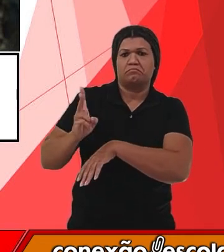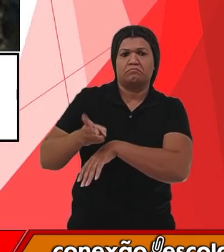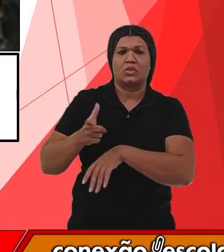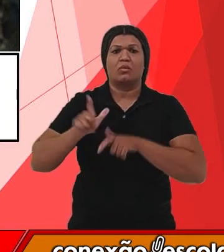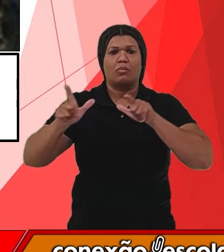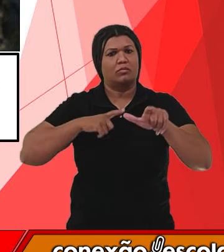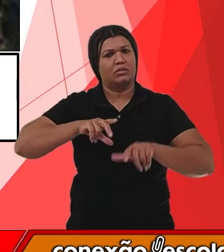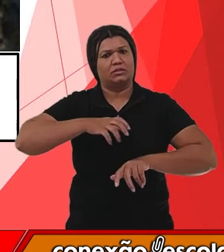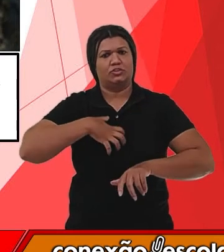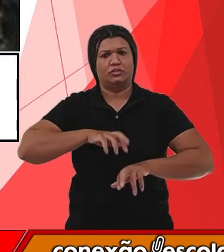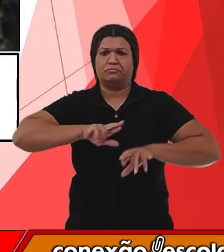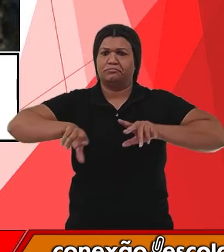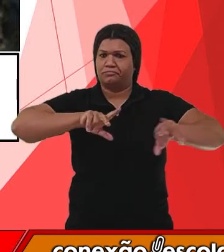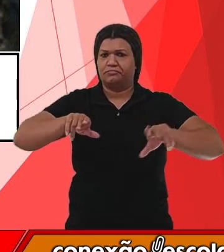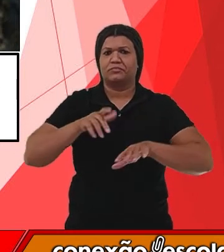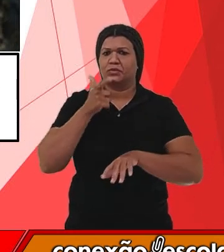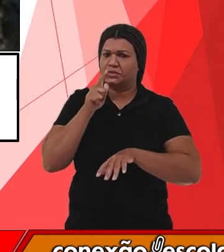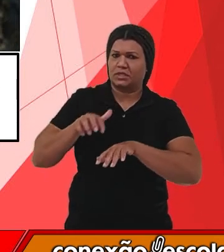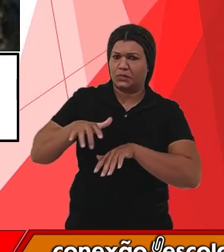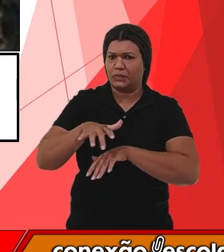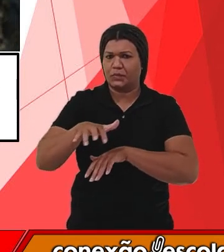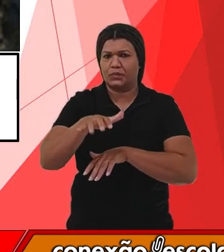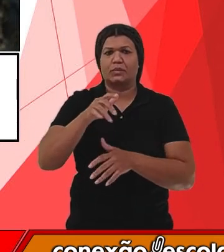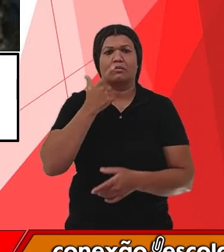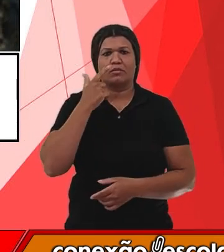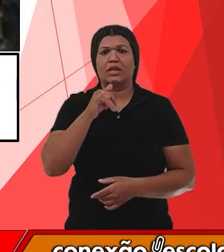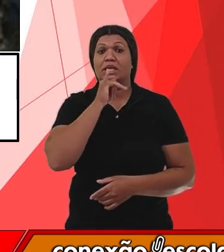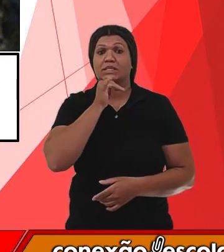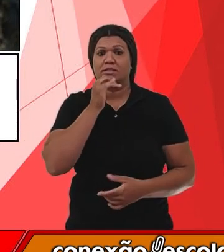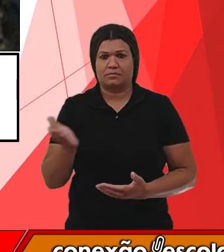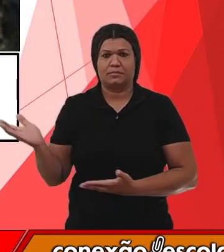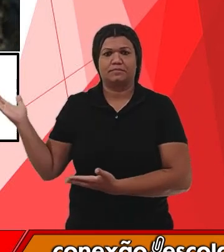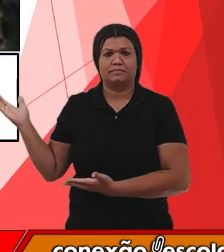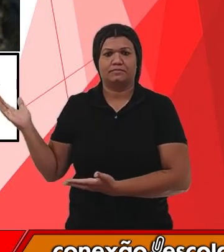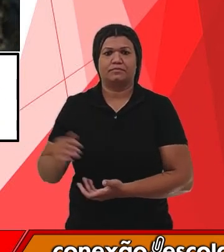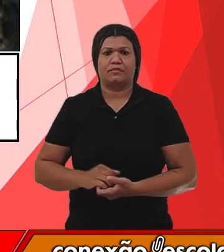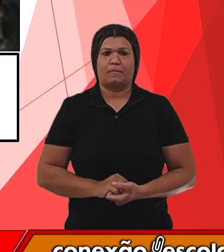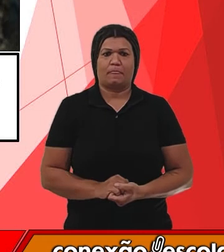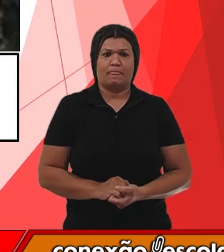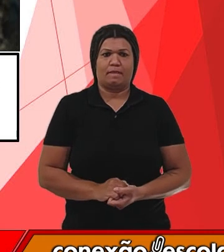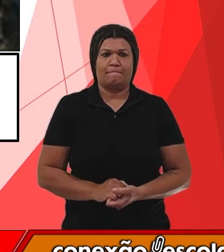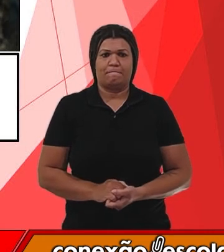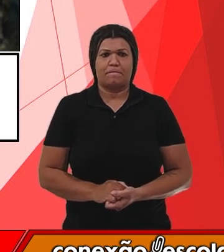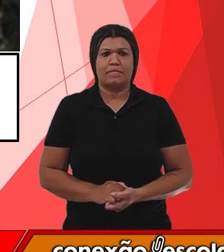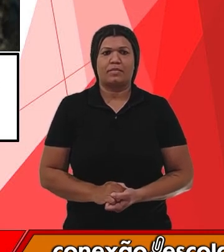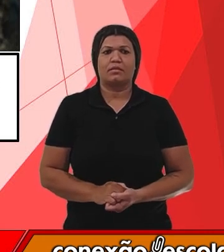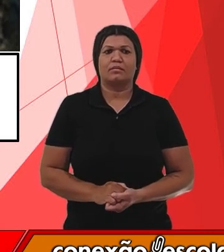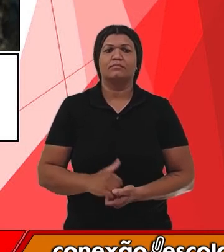de locomoção. Olhem para vocês verem esses exemplos aí. Nós temos